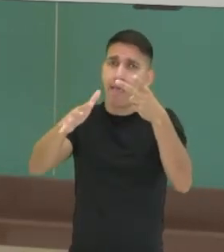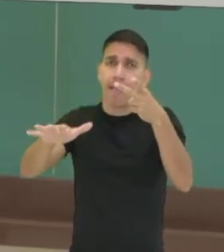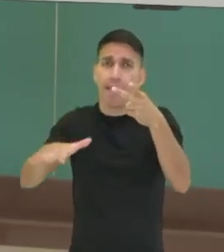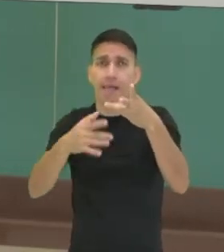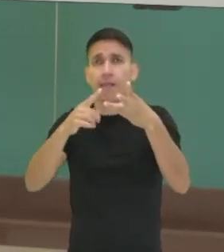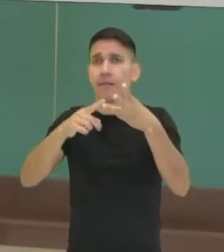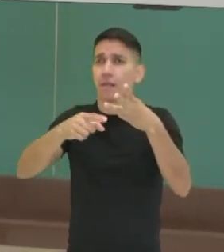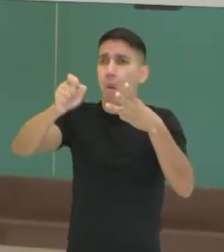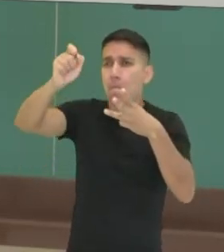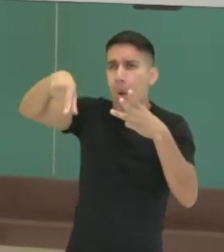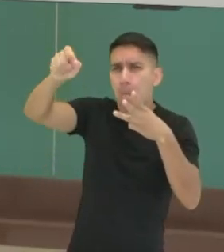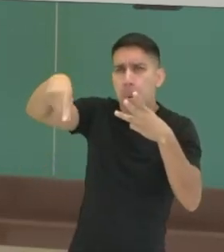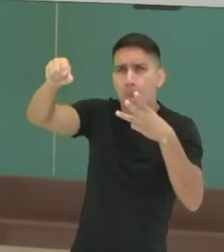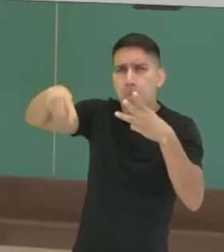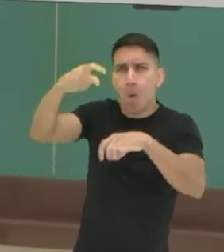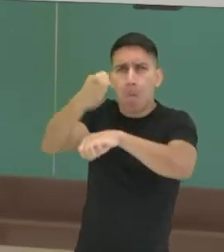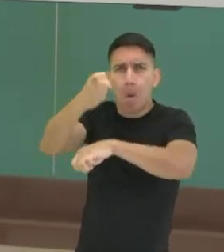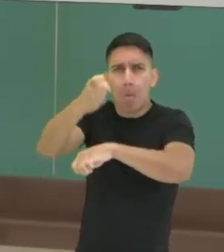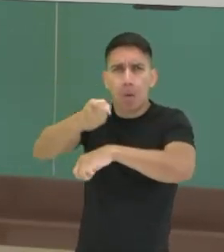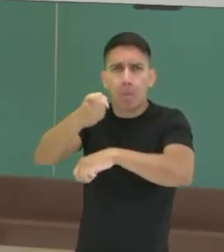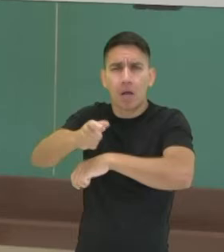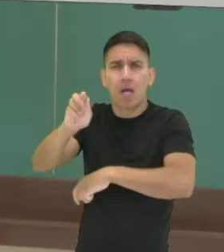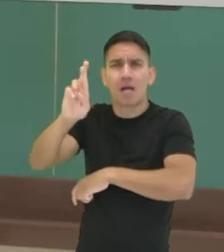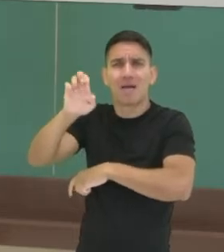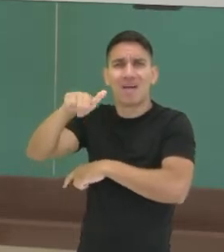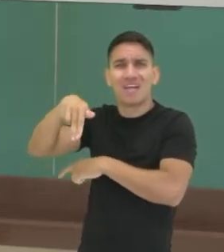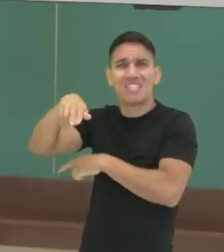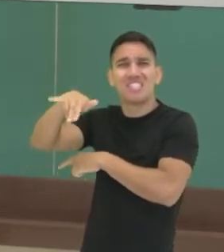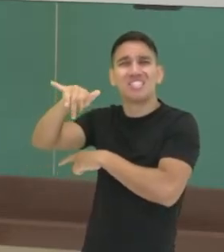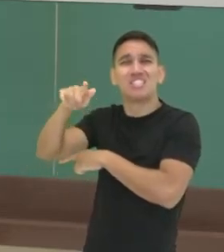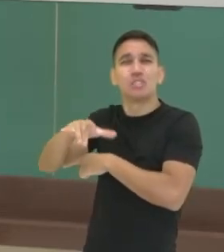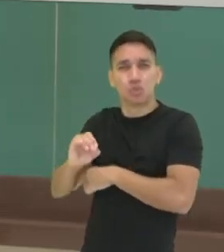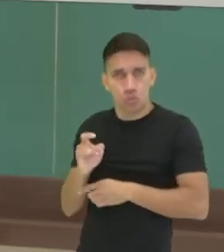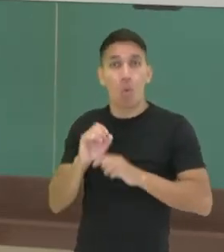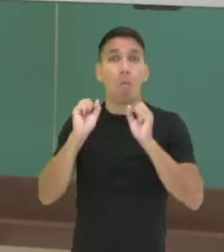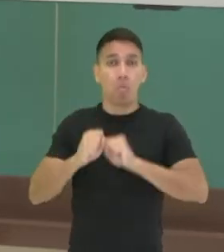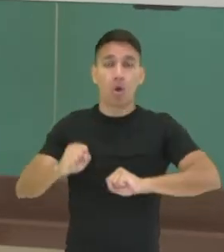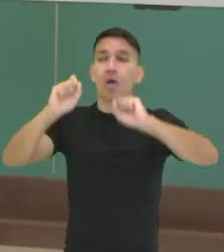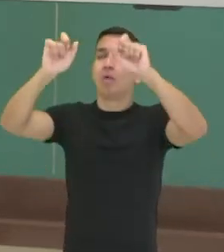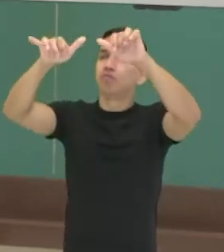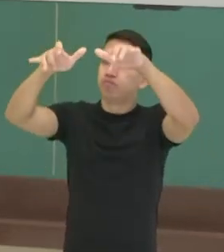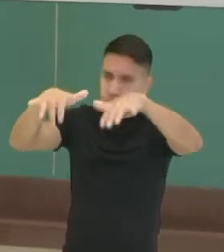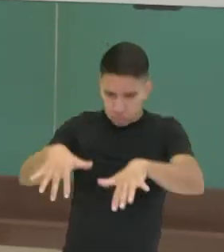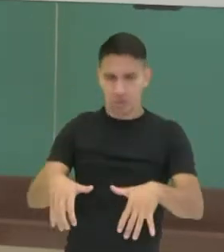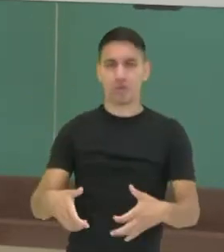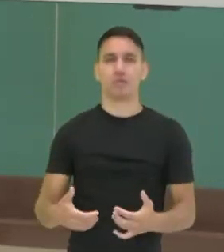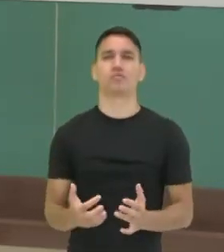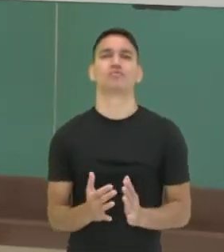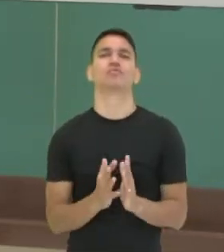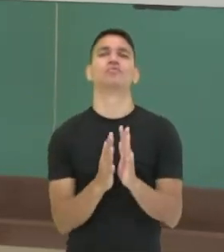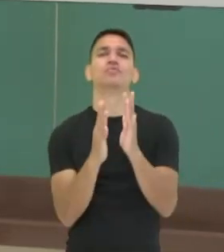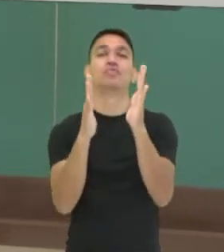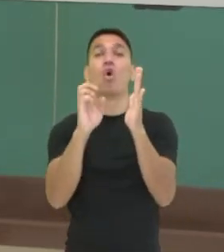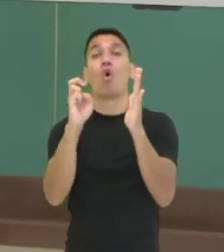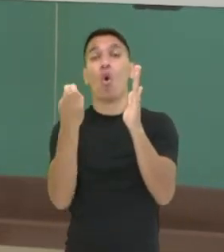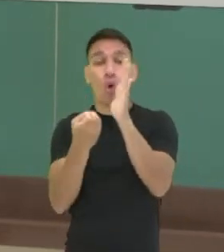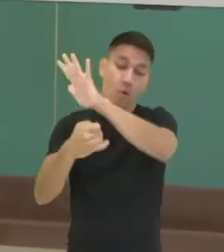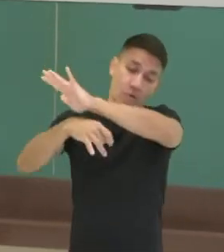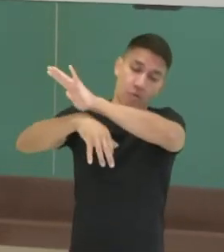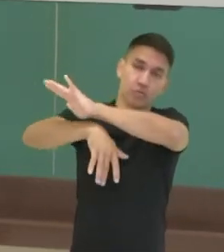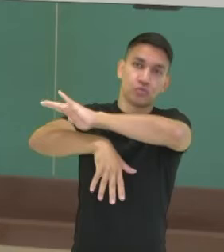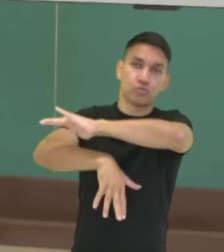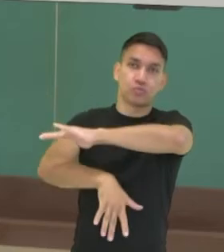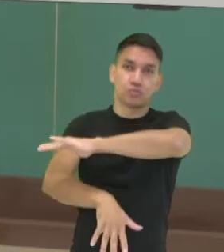de granizo. Então, ela vai voltar aqui e pode subir novamente, evaporar ou se infiltrar no solo, ficar armazenado